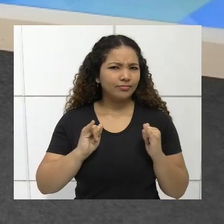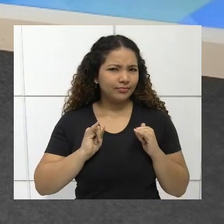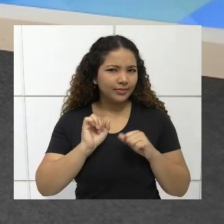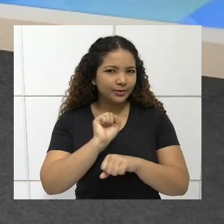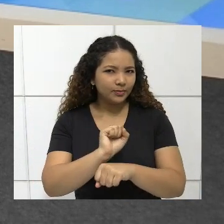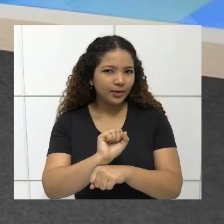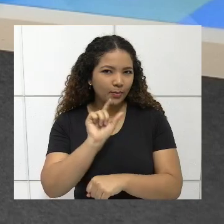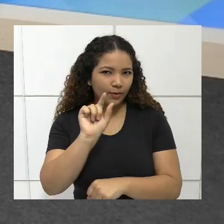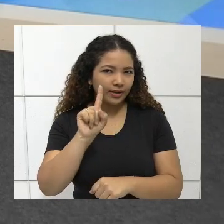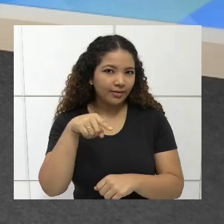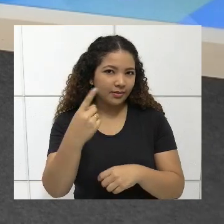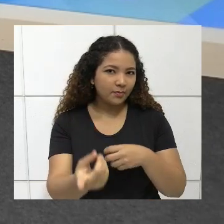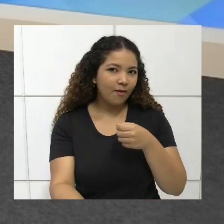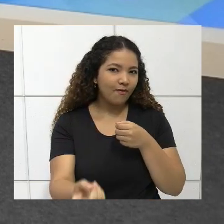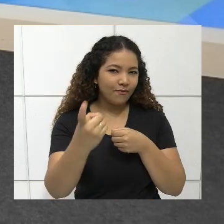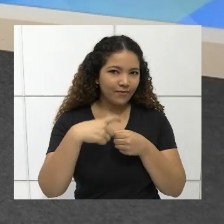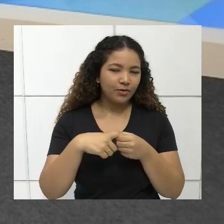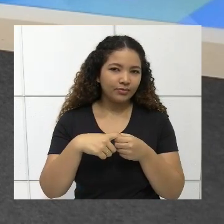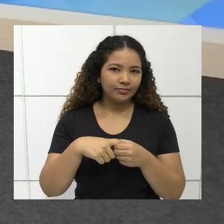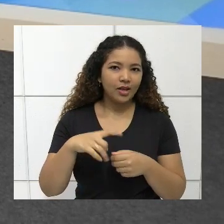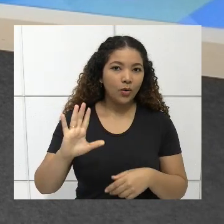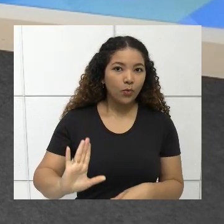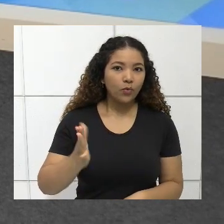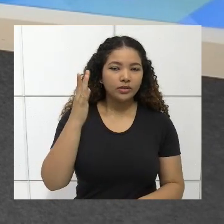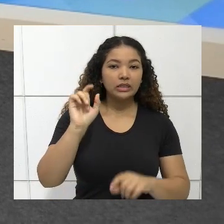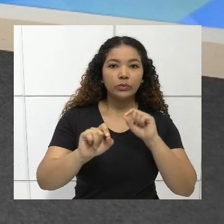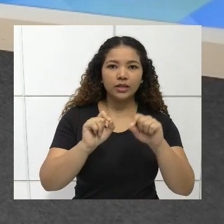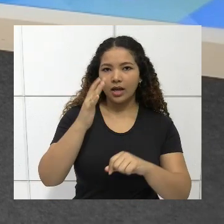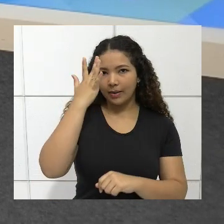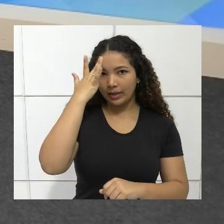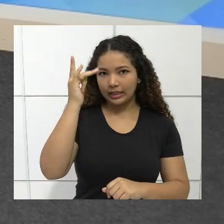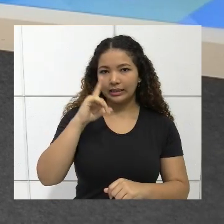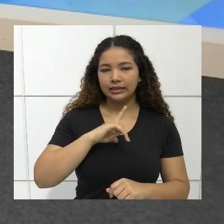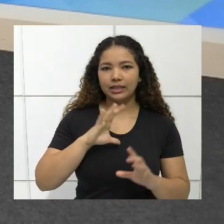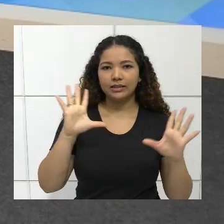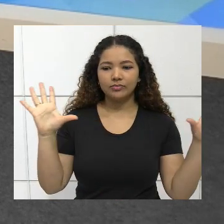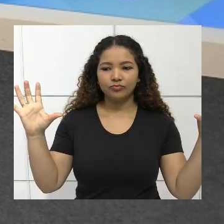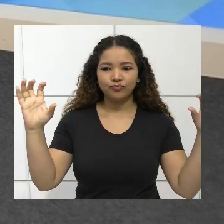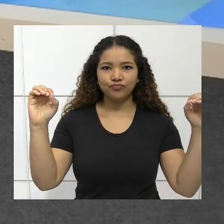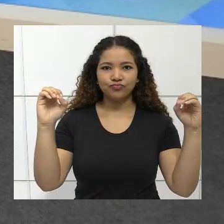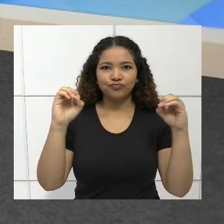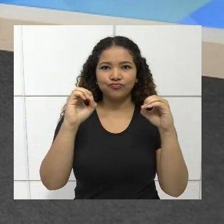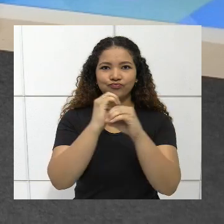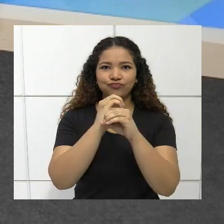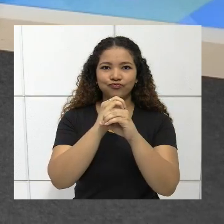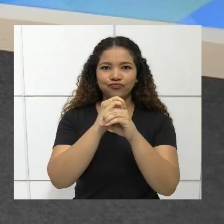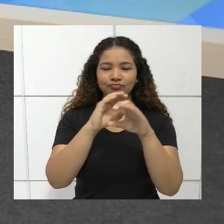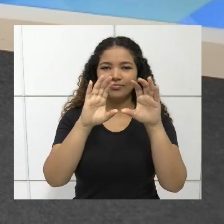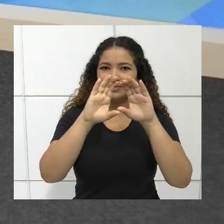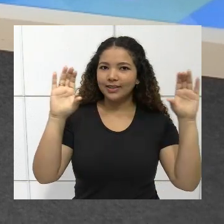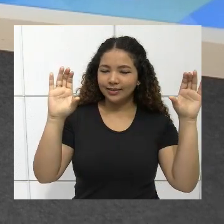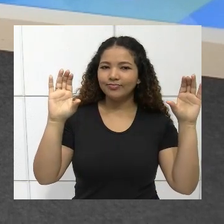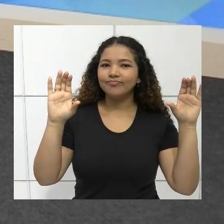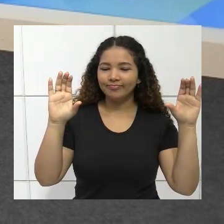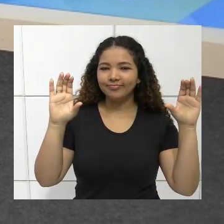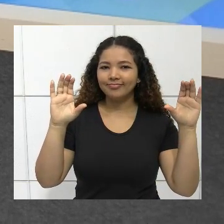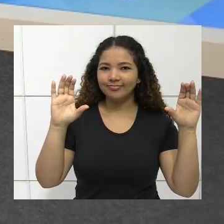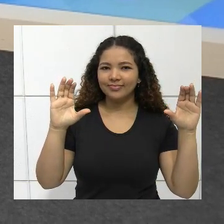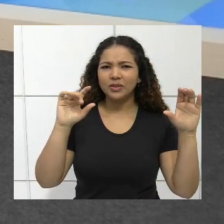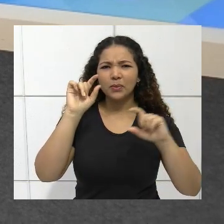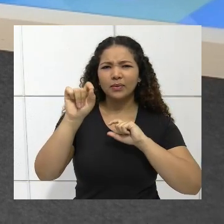pouquinho vai acontecer amanhã um fenômeno chamado que? Eclipse solar.